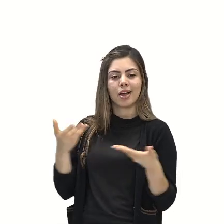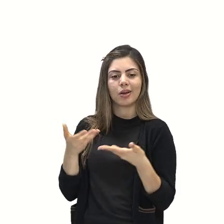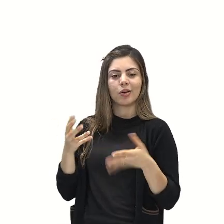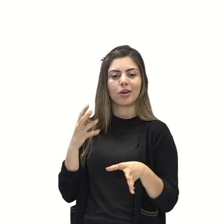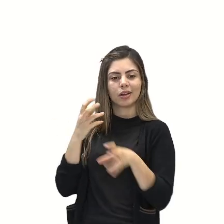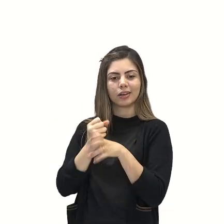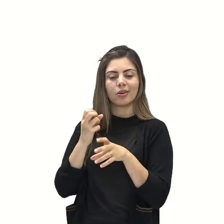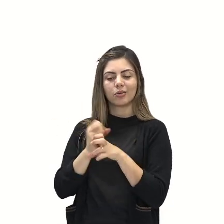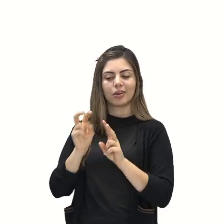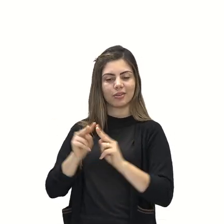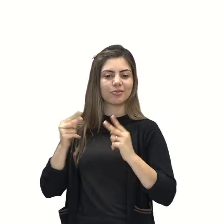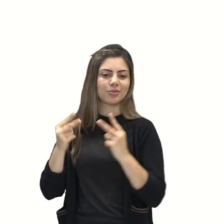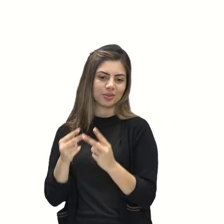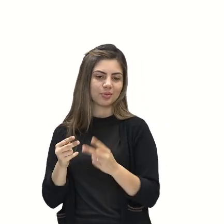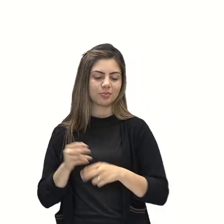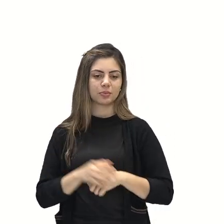ó.